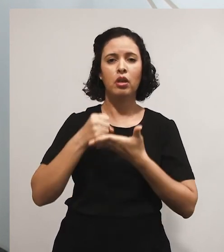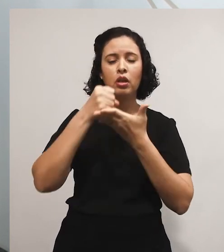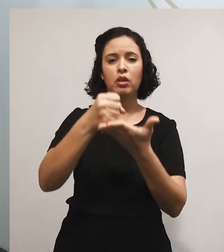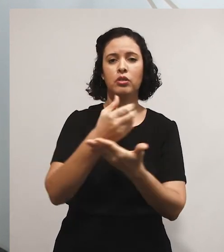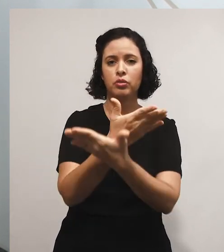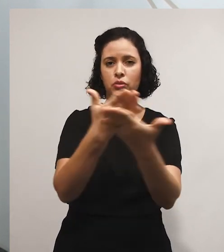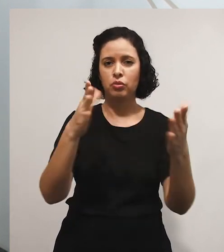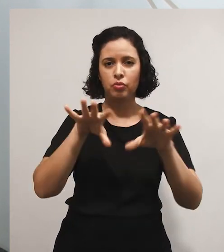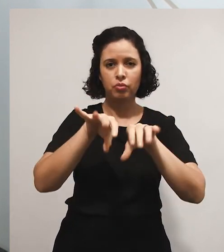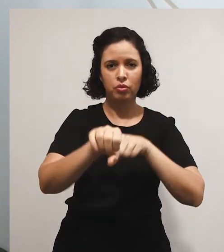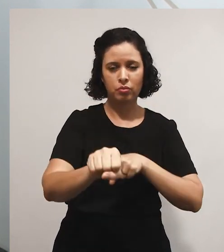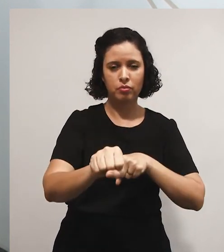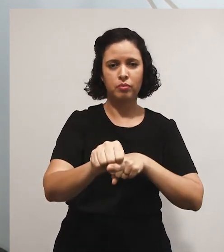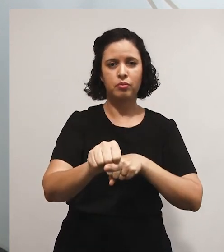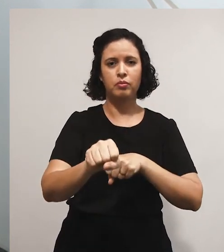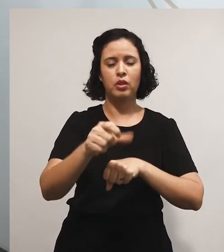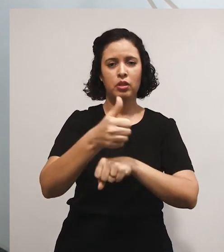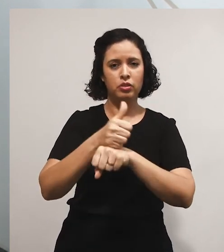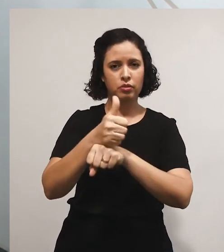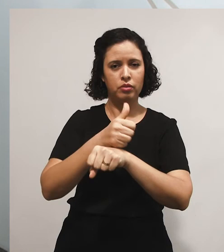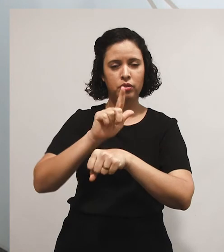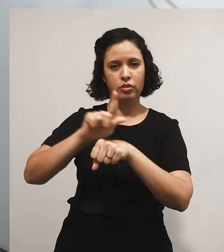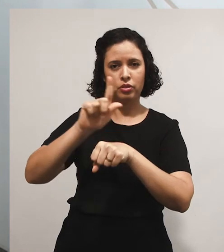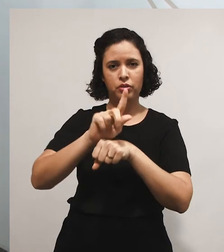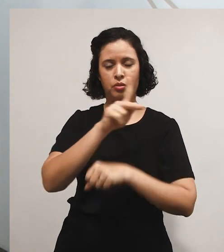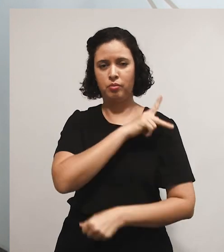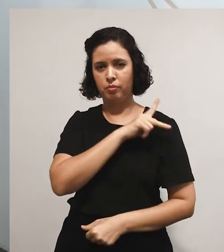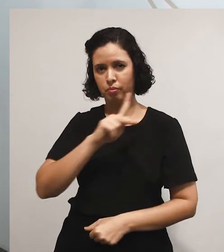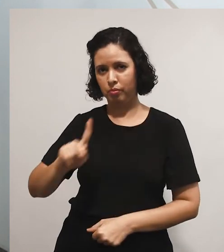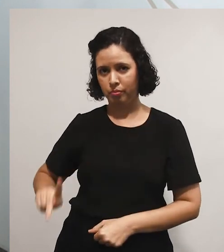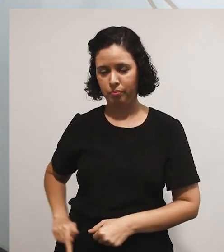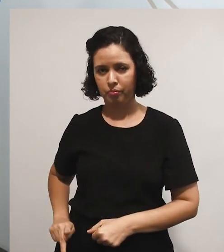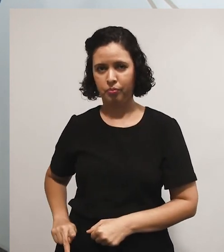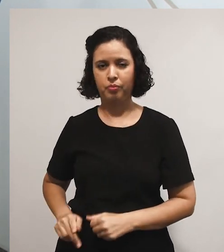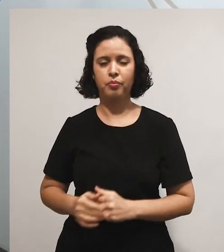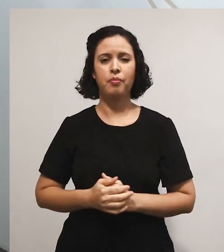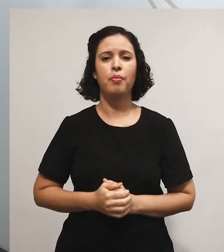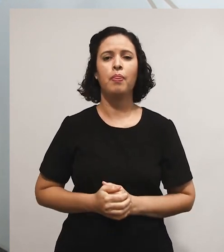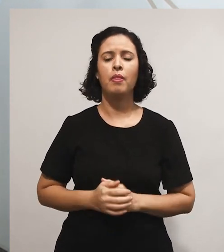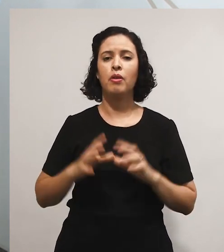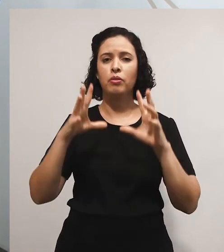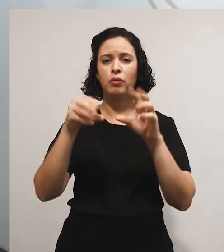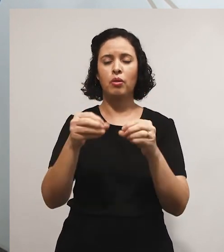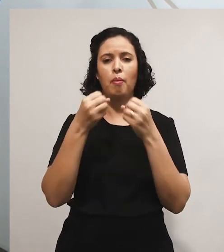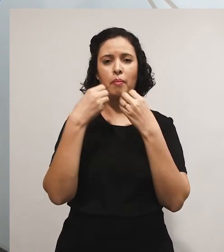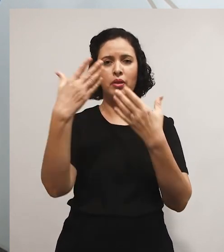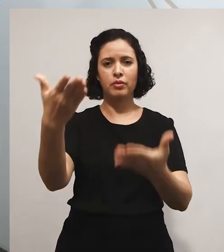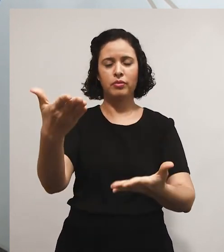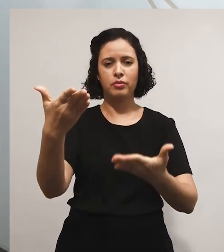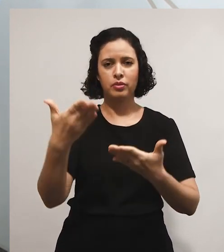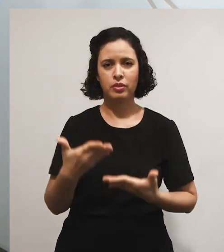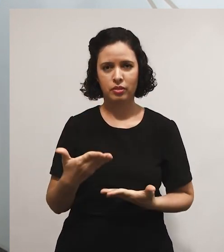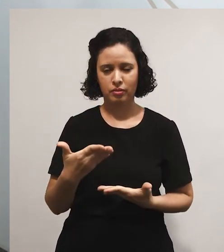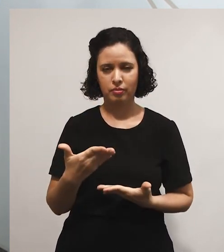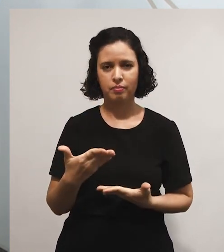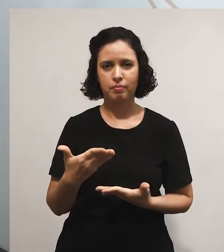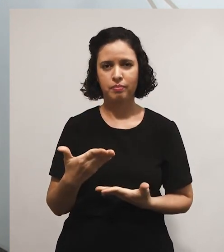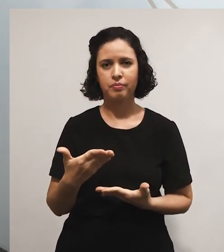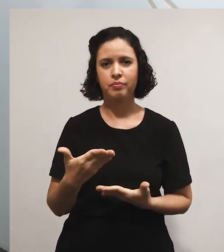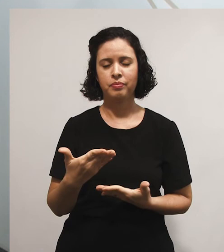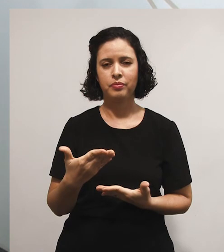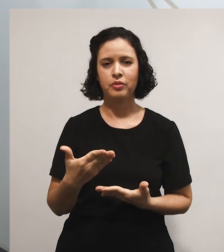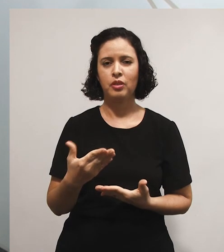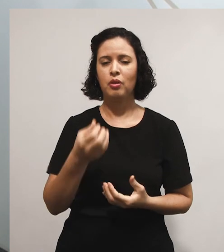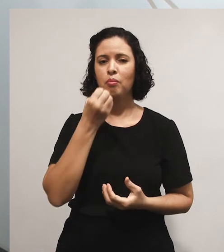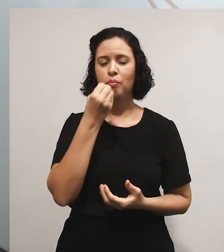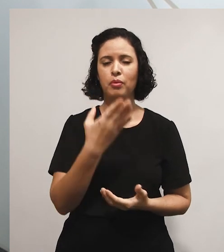com a sua formação de gestor público, de gestora pública. Sejam todos bem-vindos, sejam todas bem-vindas e